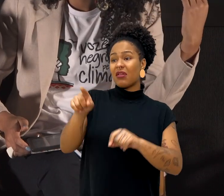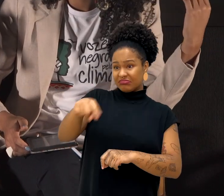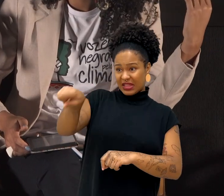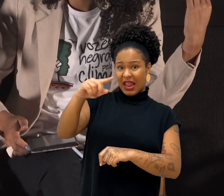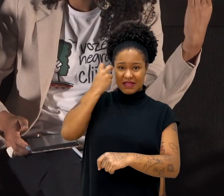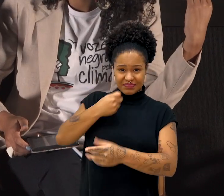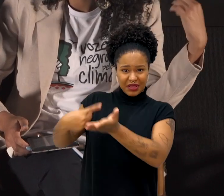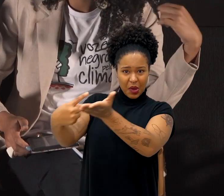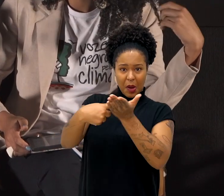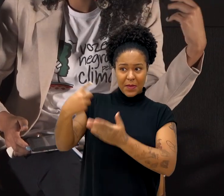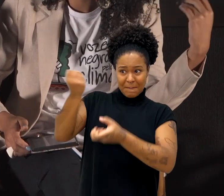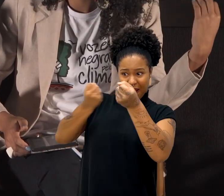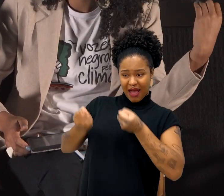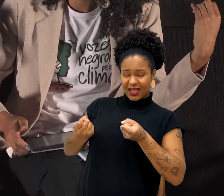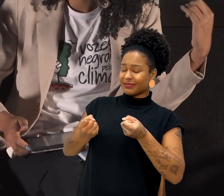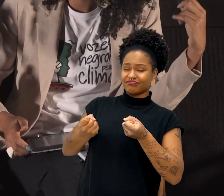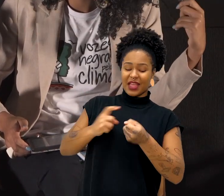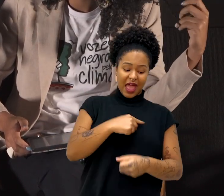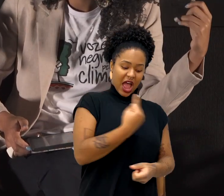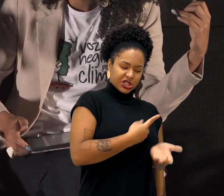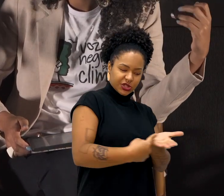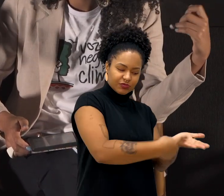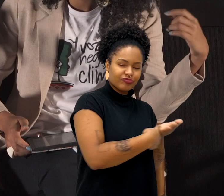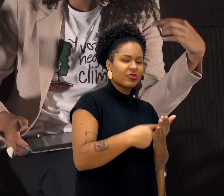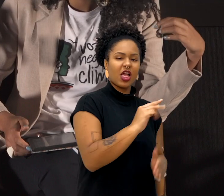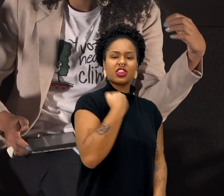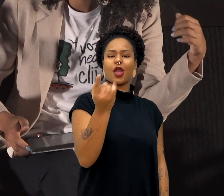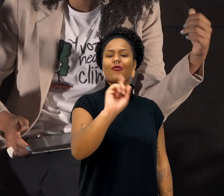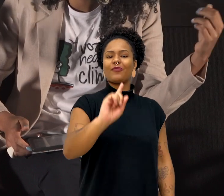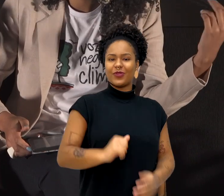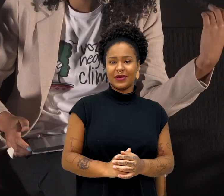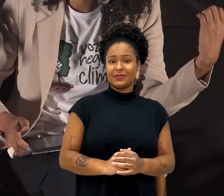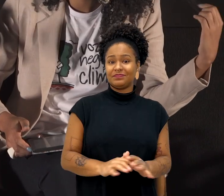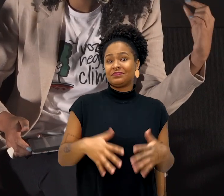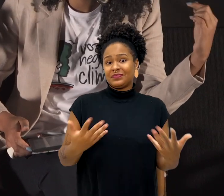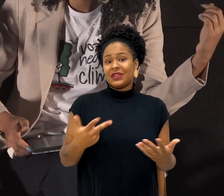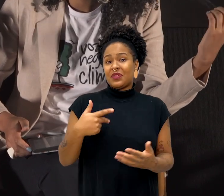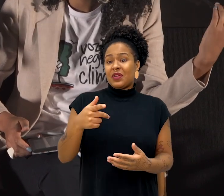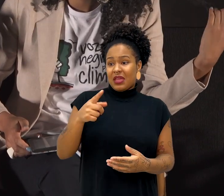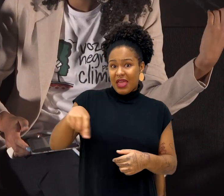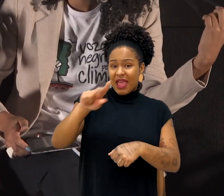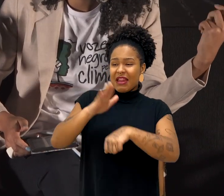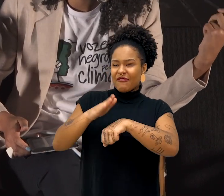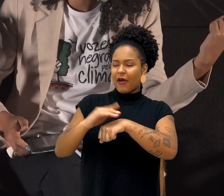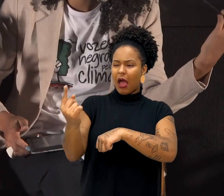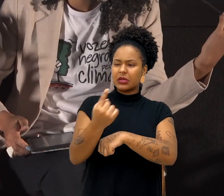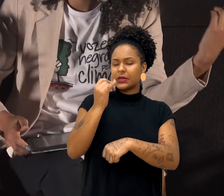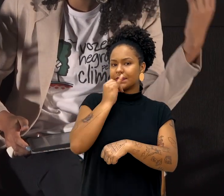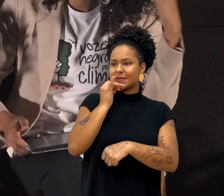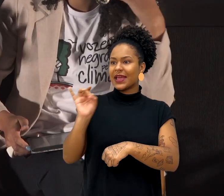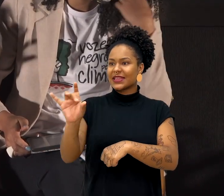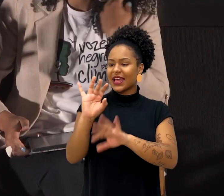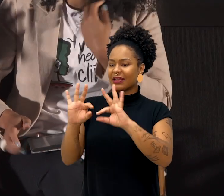Então, lembro muito de Conceição Evaristo falando, eles combinaram de nos matar, e a gente combinou de não morrer. Então, acho